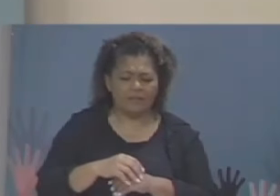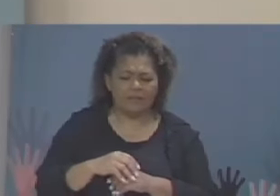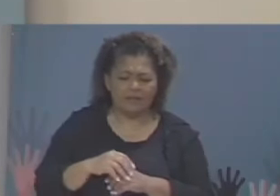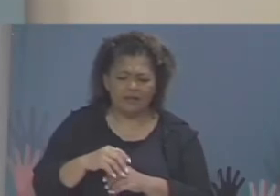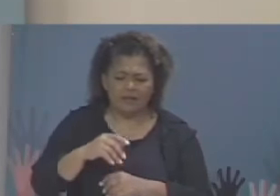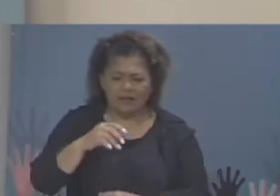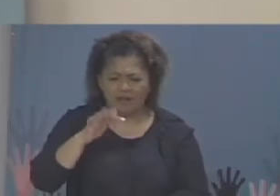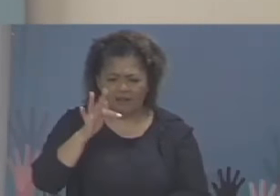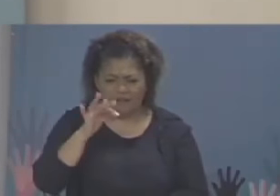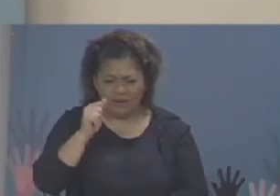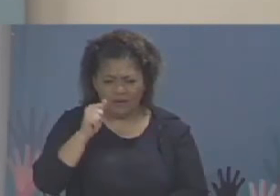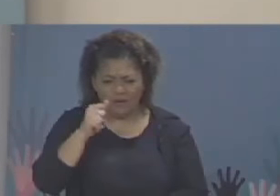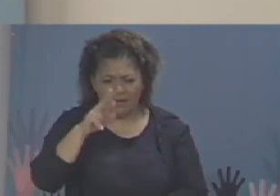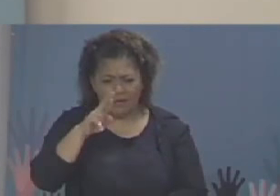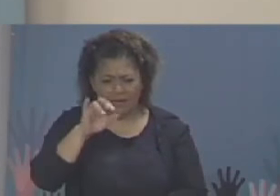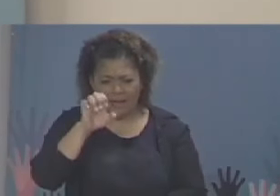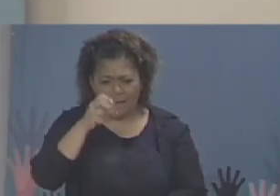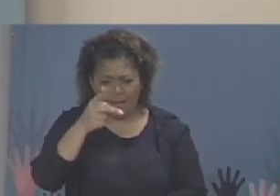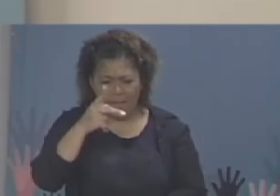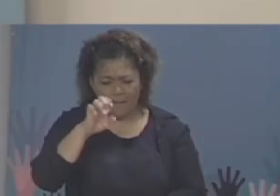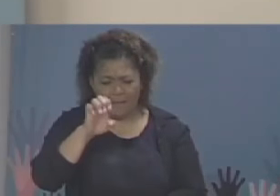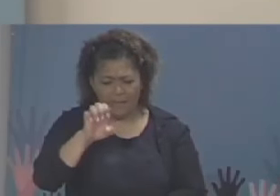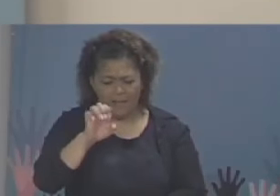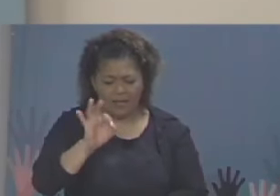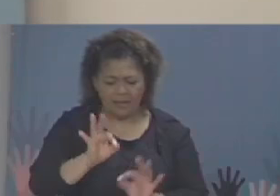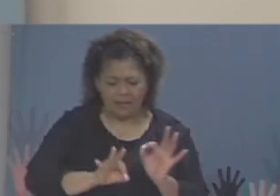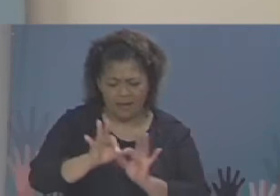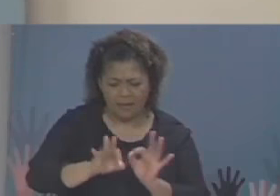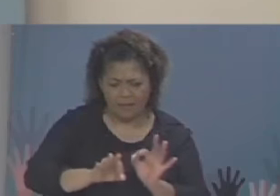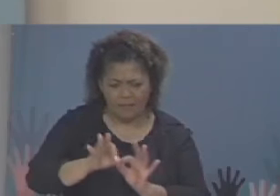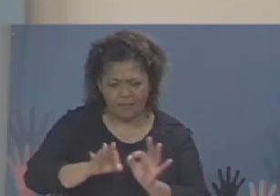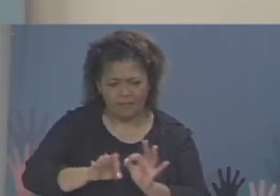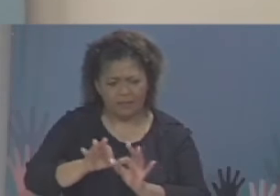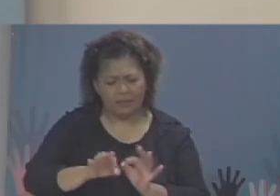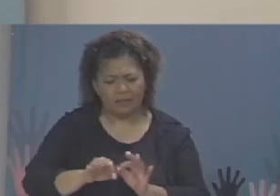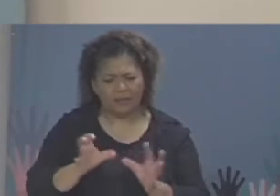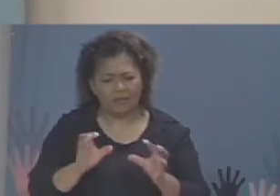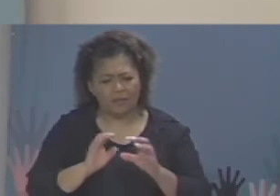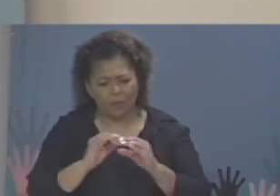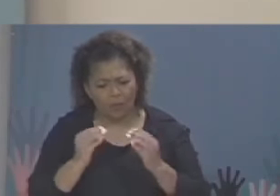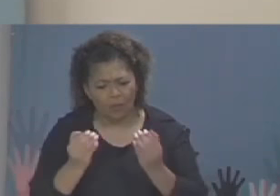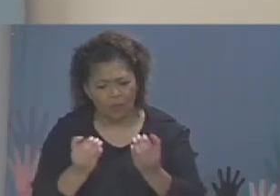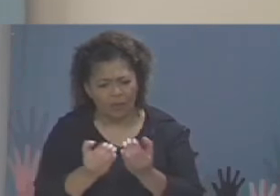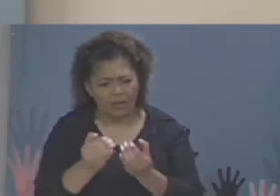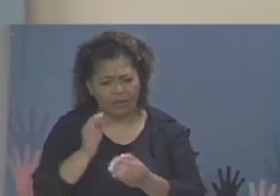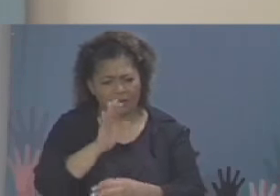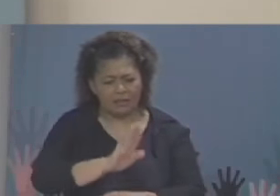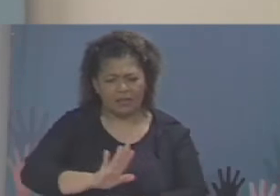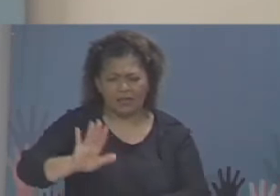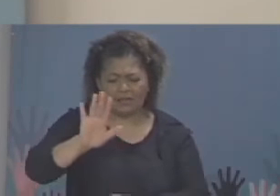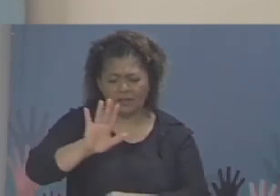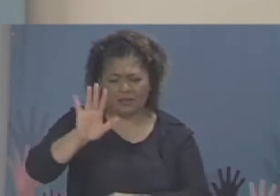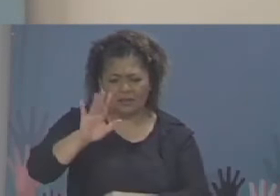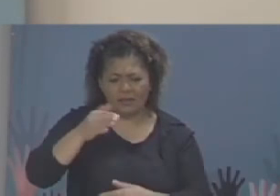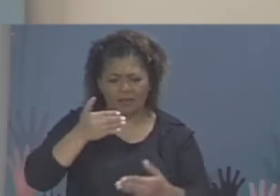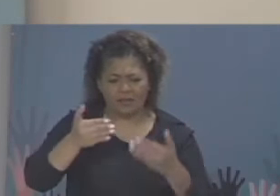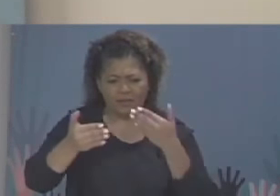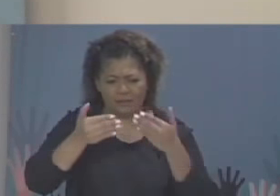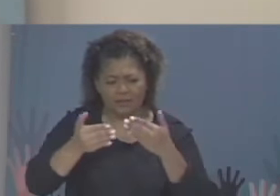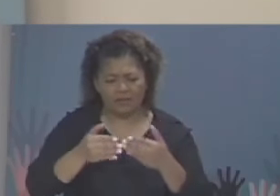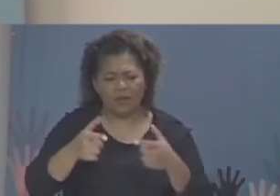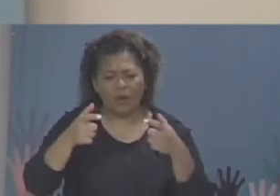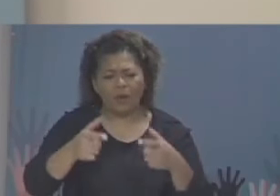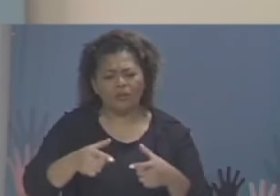COREP é um evento preparatório para o CNP. CNP significa Congresso Nacional da Psicologia, onde basicamente tudo se decide na